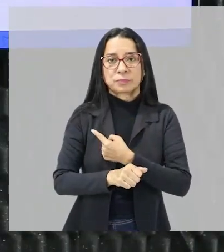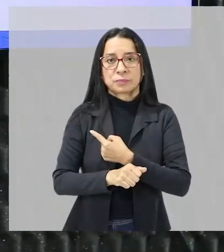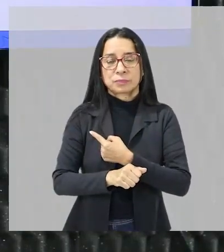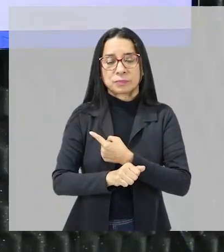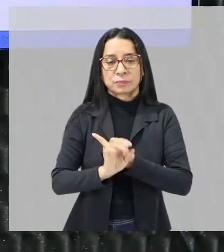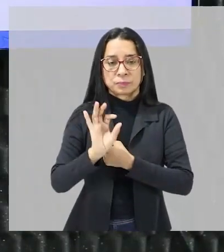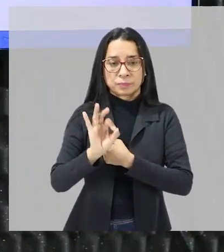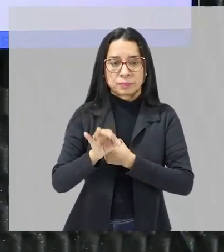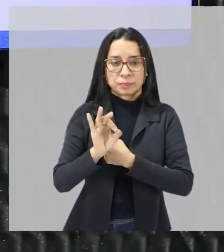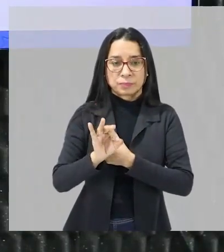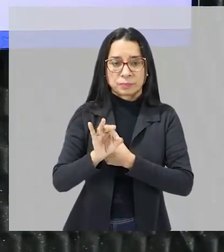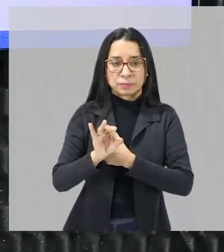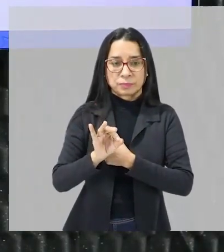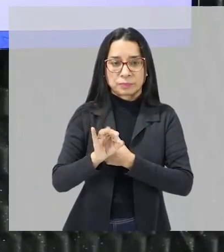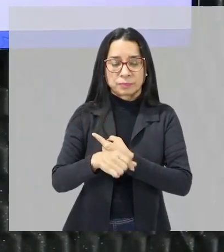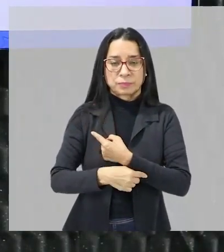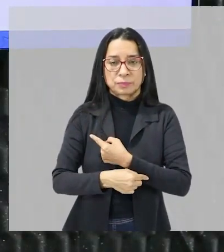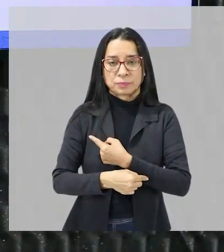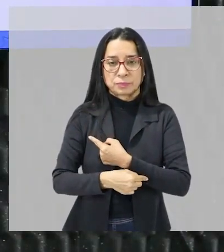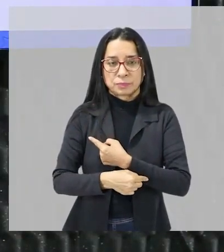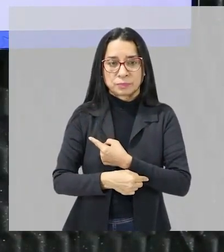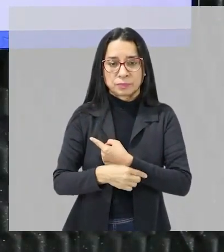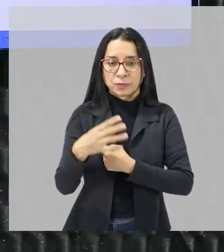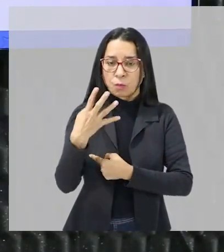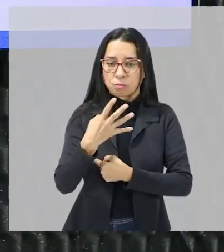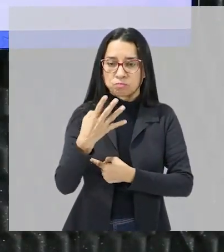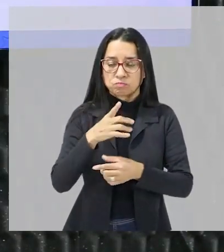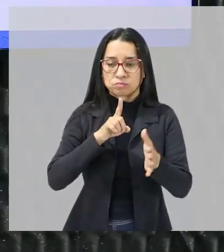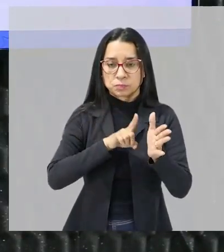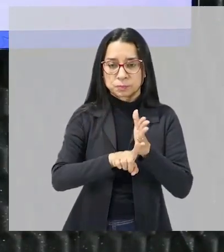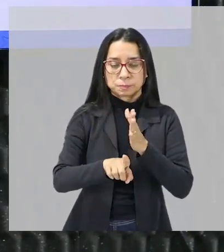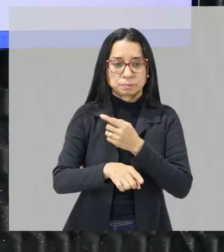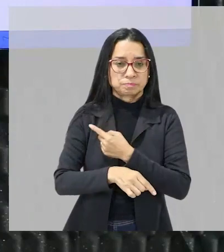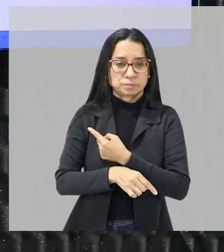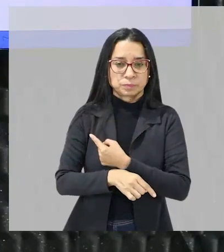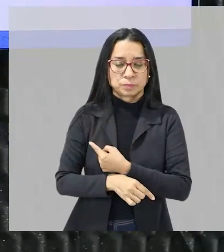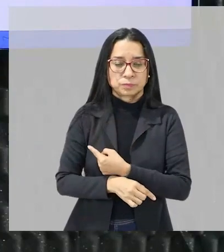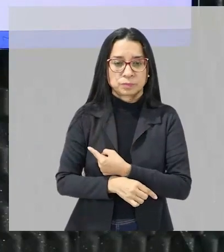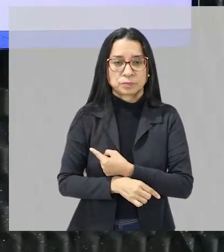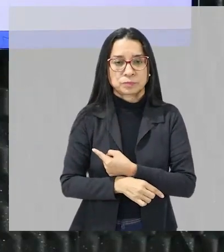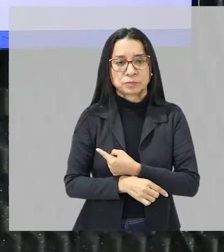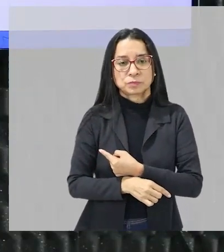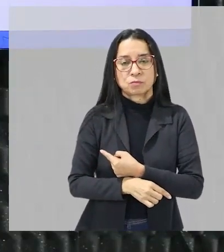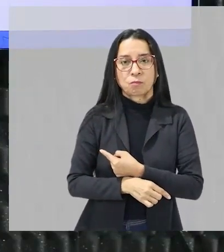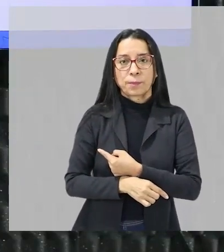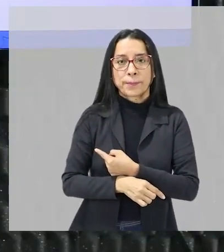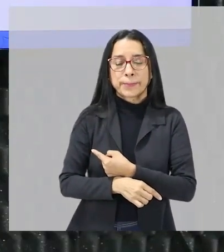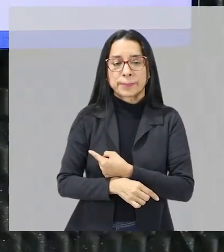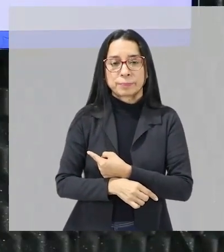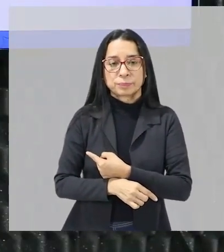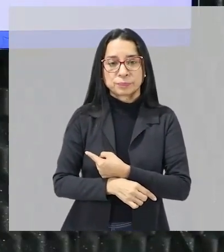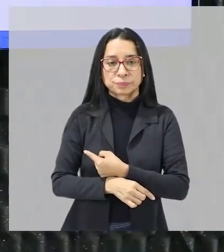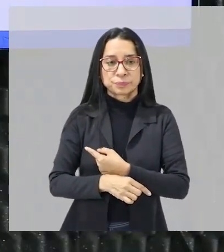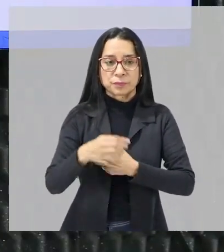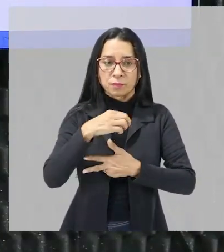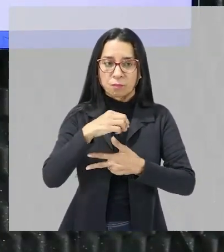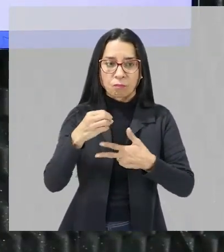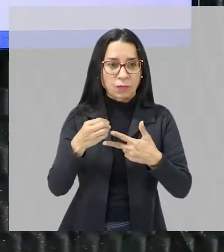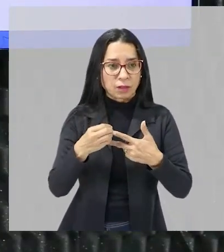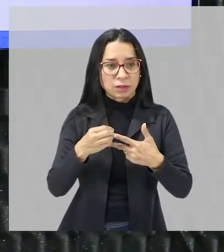acerta mais uma vez. Vamos para a quarta questão da nossa videoaula, né? Que é do Enem